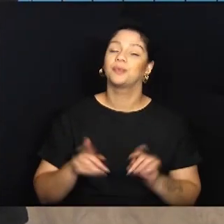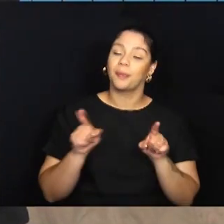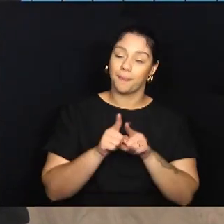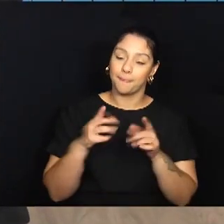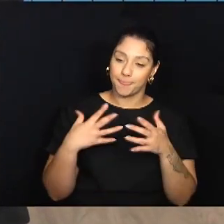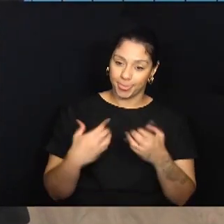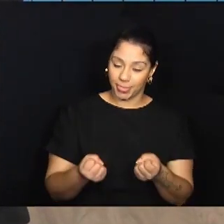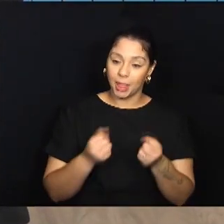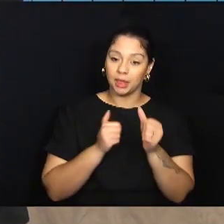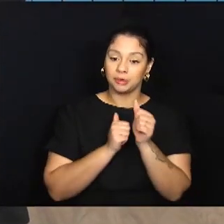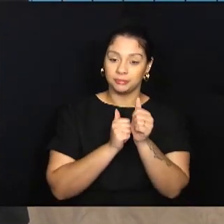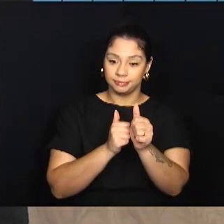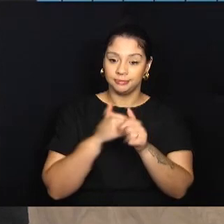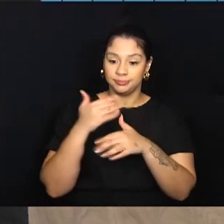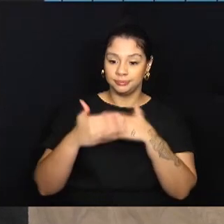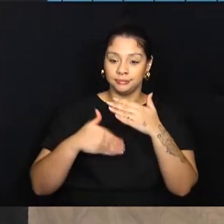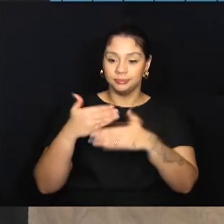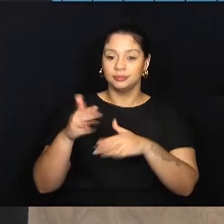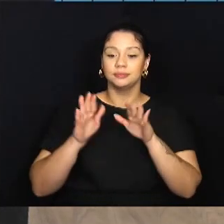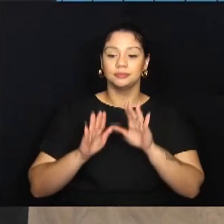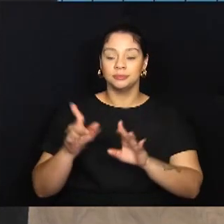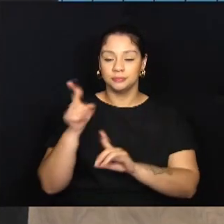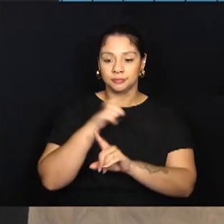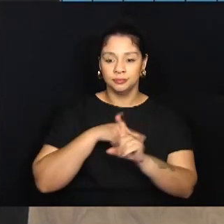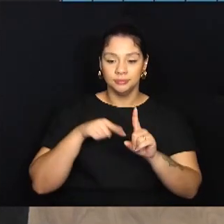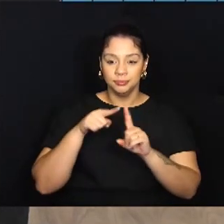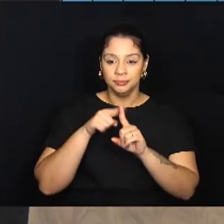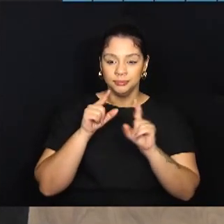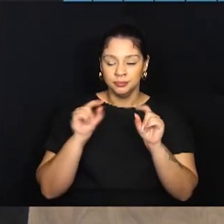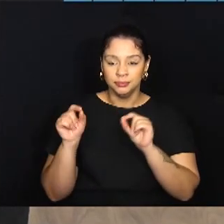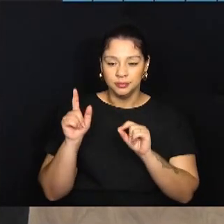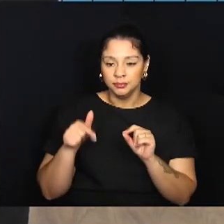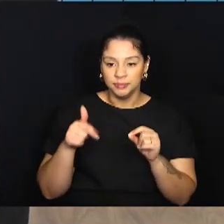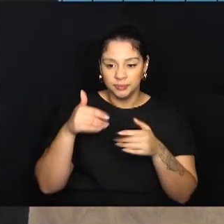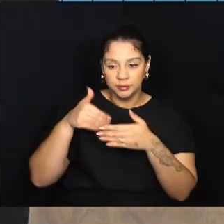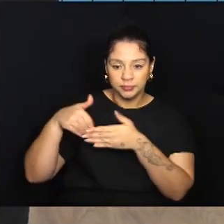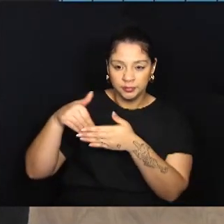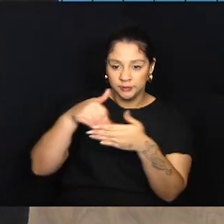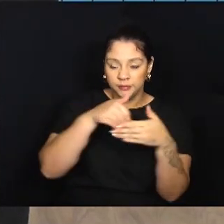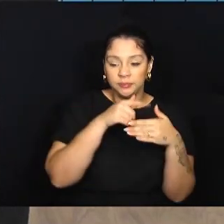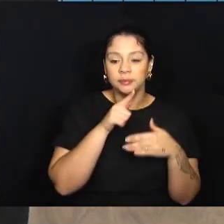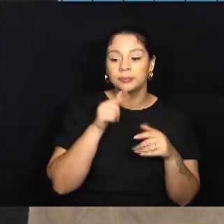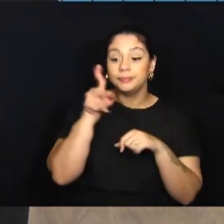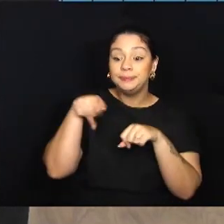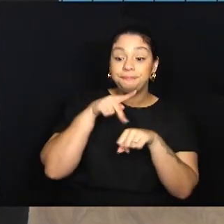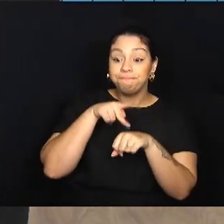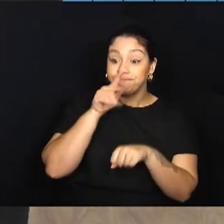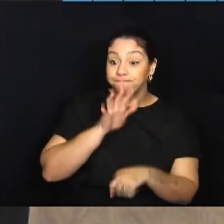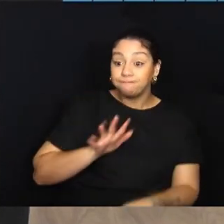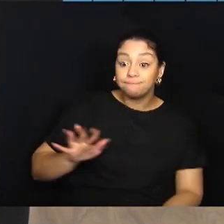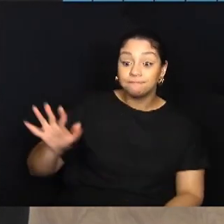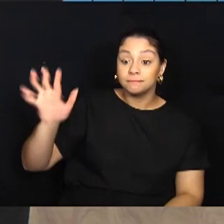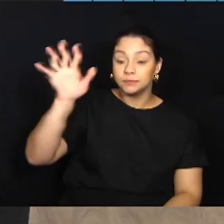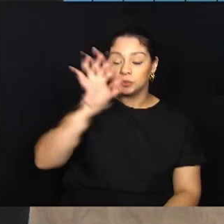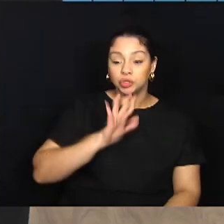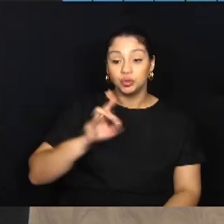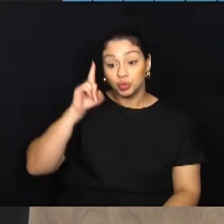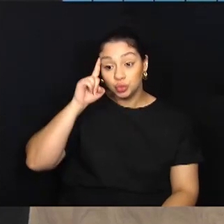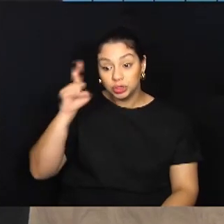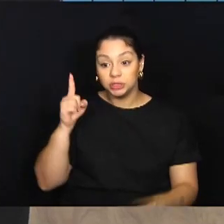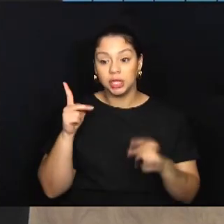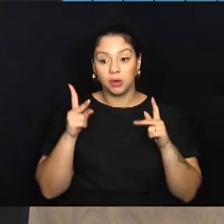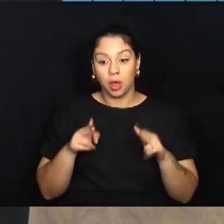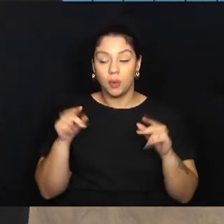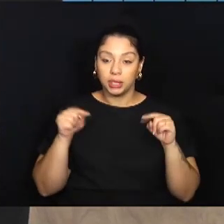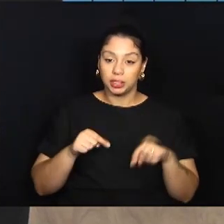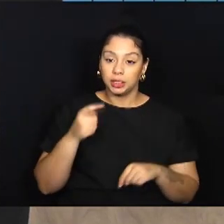esse processo, mas o objetivo, até porque essa eleição acontece no país todo no mesmo dia. E no caso de Campinas, a